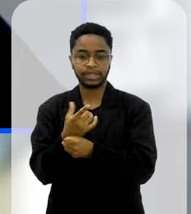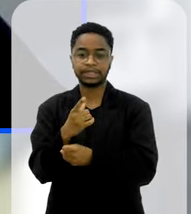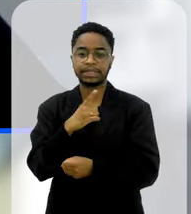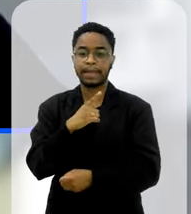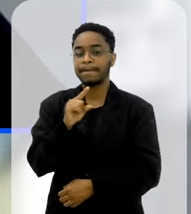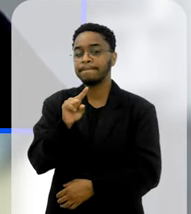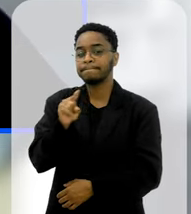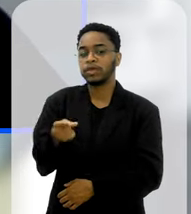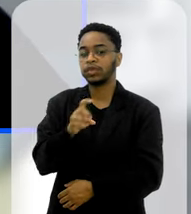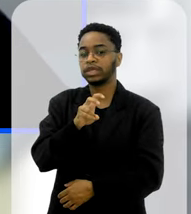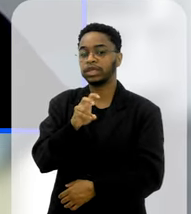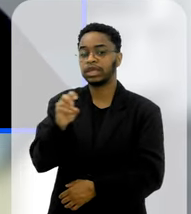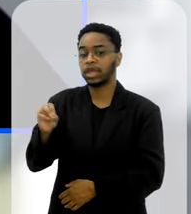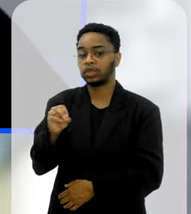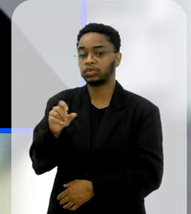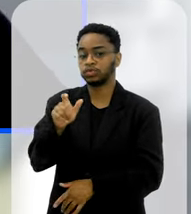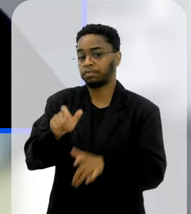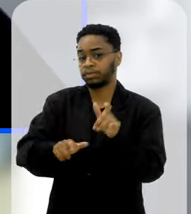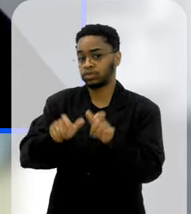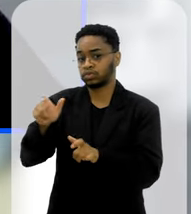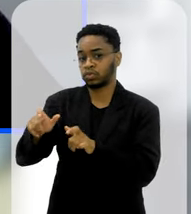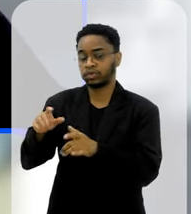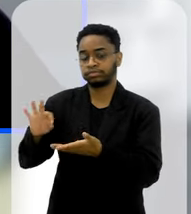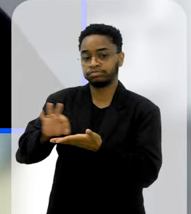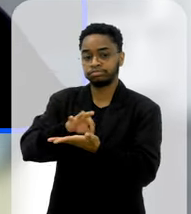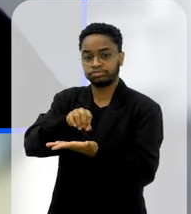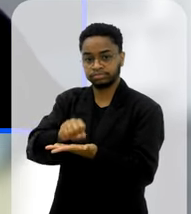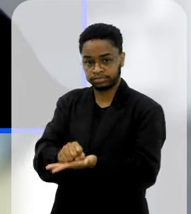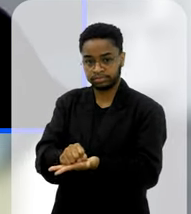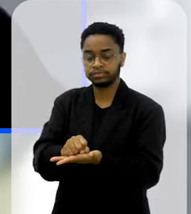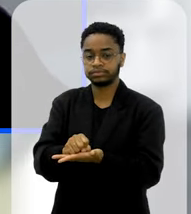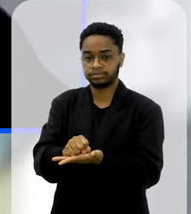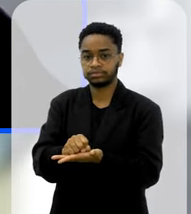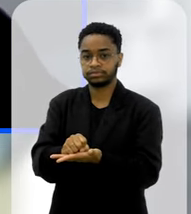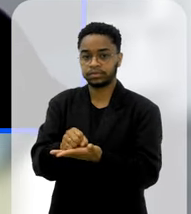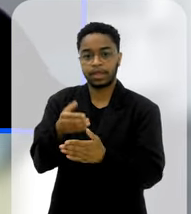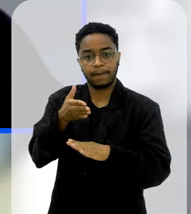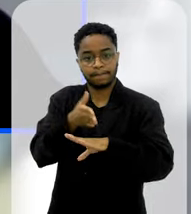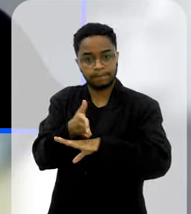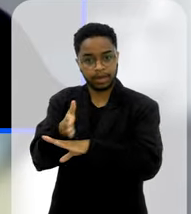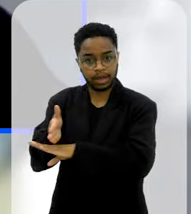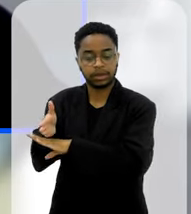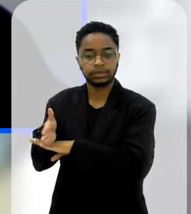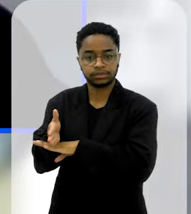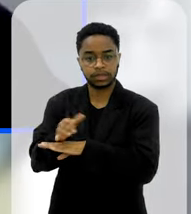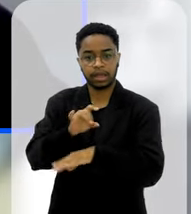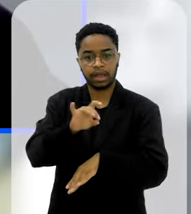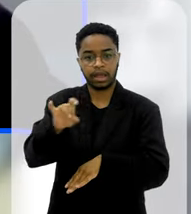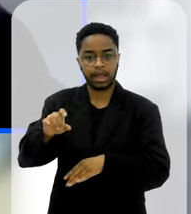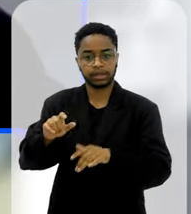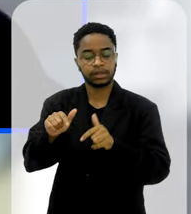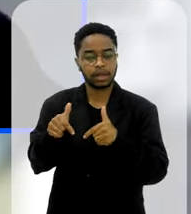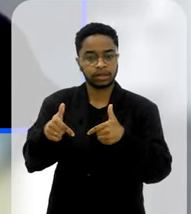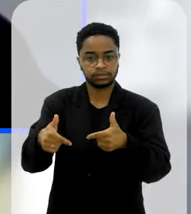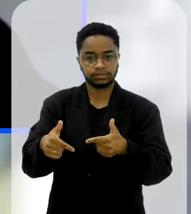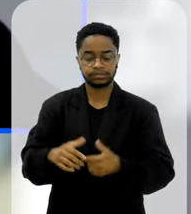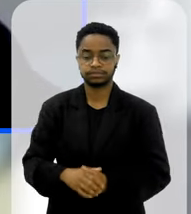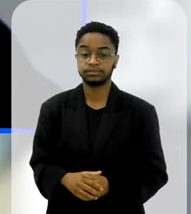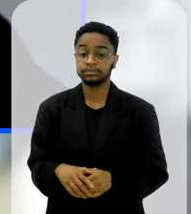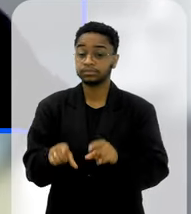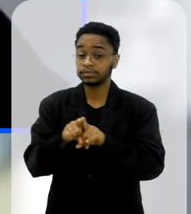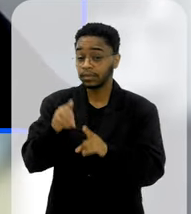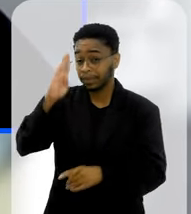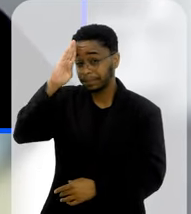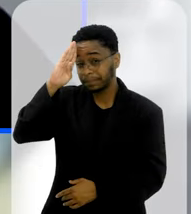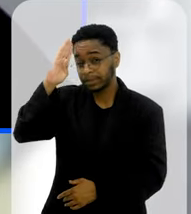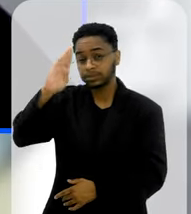aqui na UERJ mais de 1.500 idosos inscritos, né, para frequentar essa